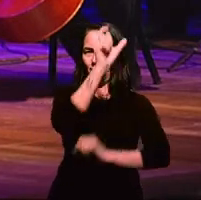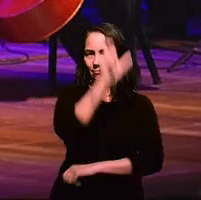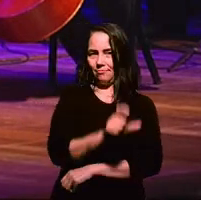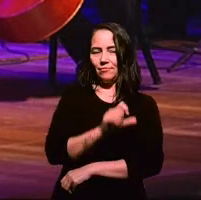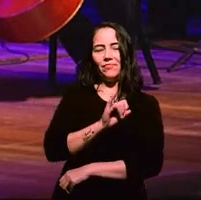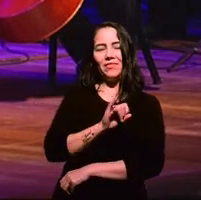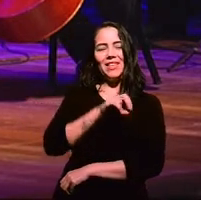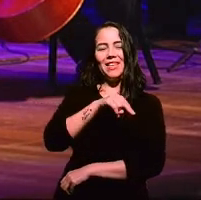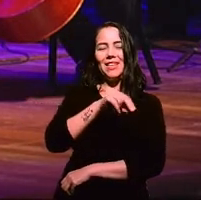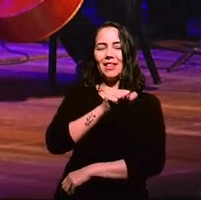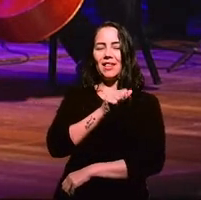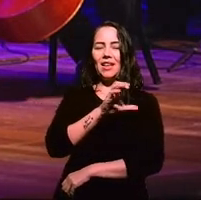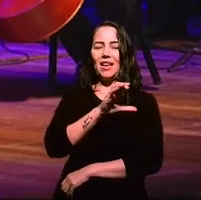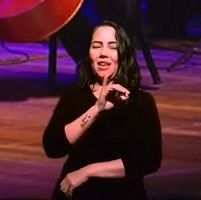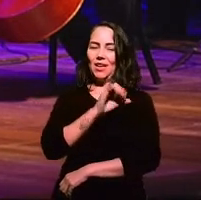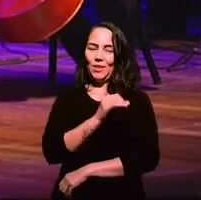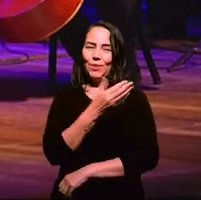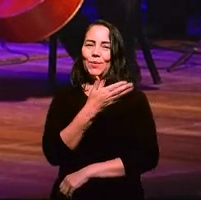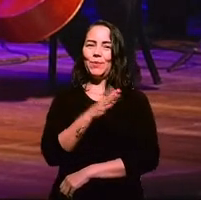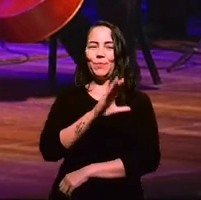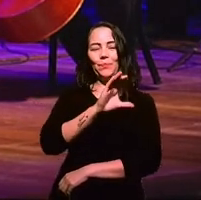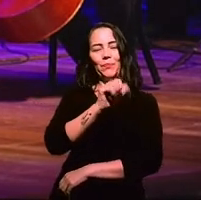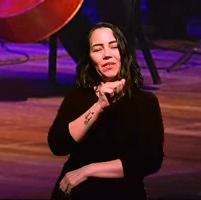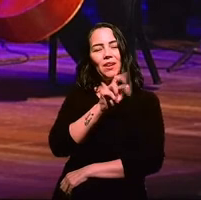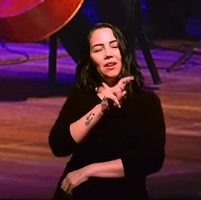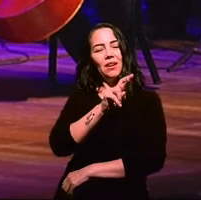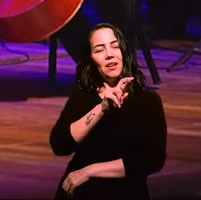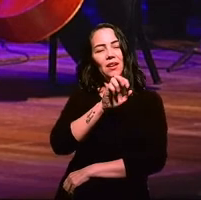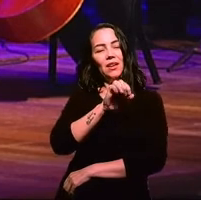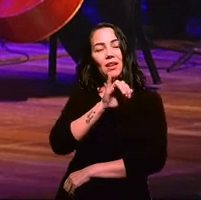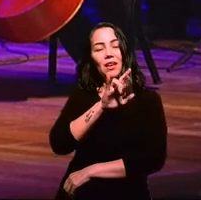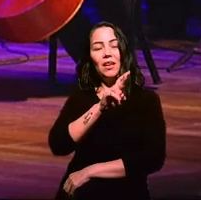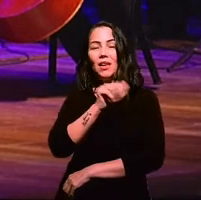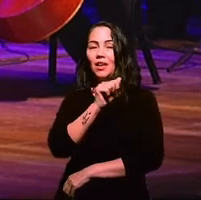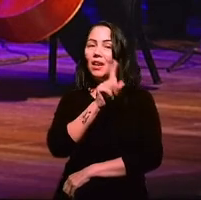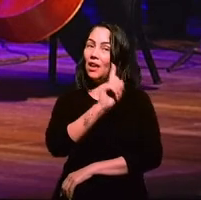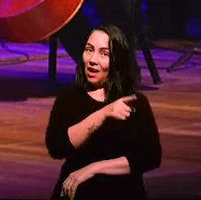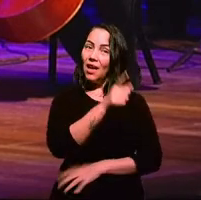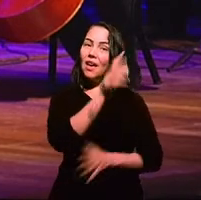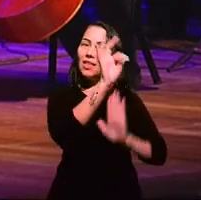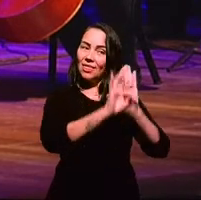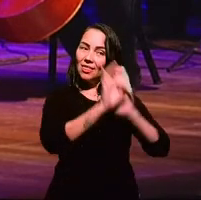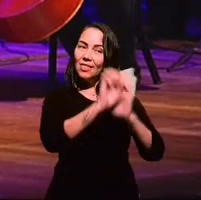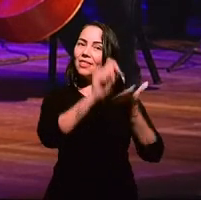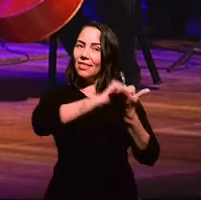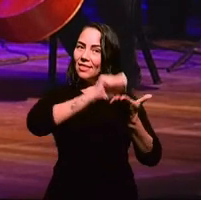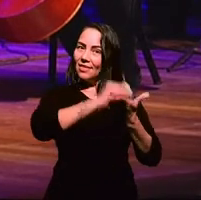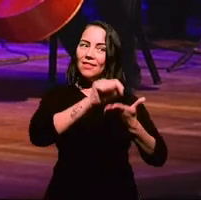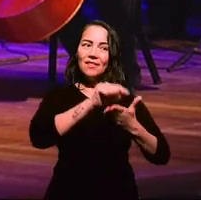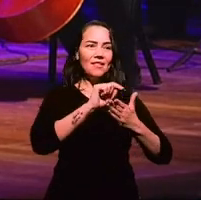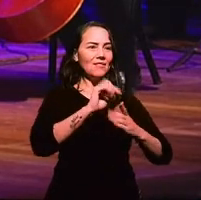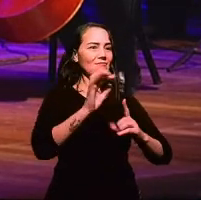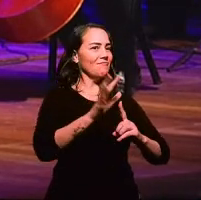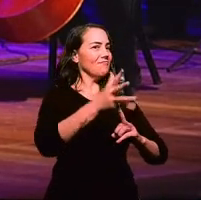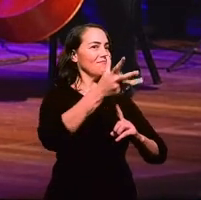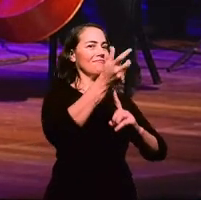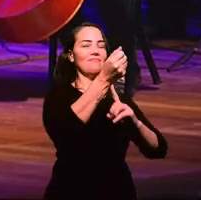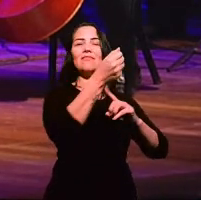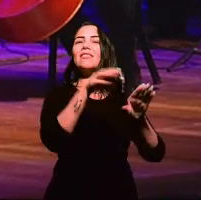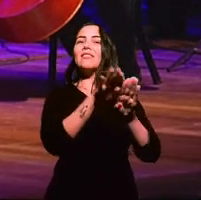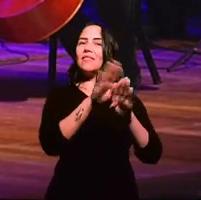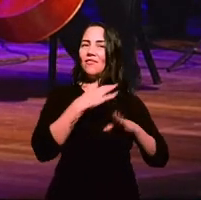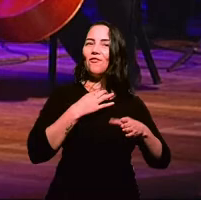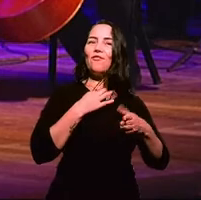Inácio Carreira, para quem não conhece, um escritor, um entusiasta das artes e do